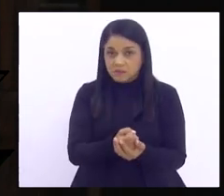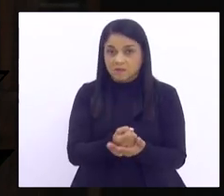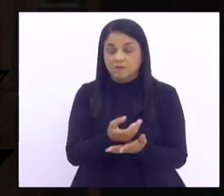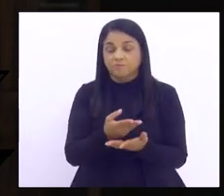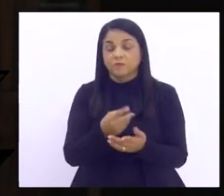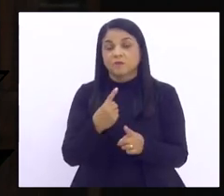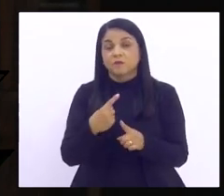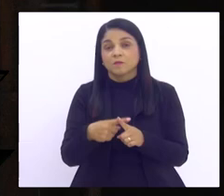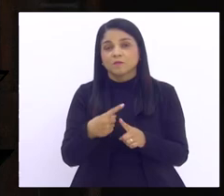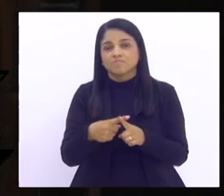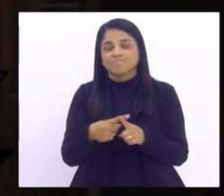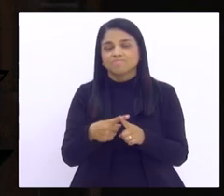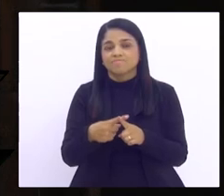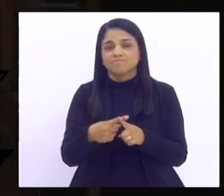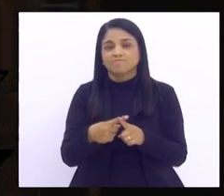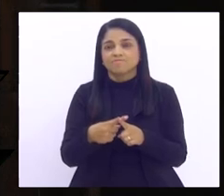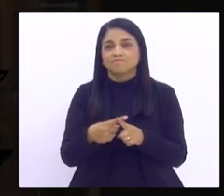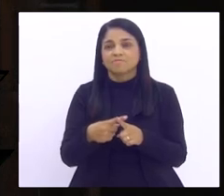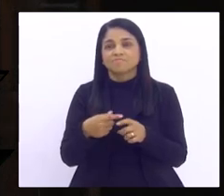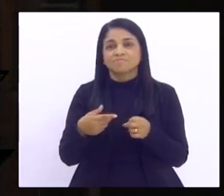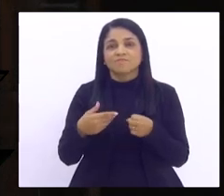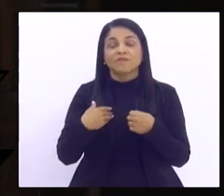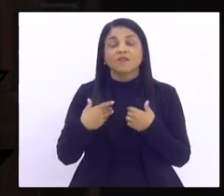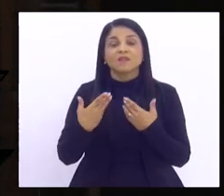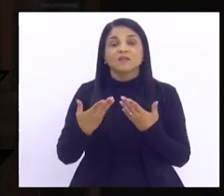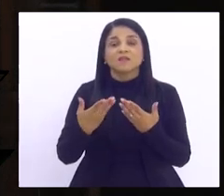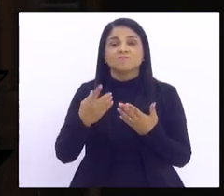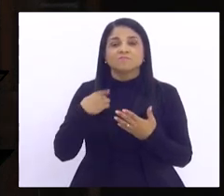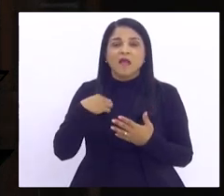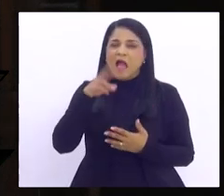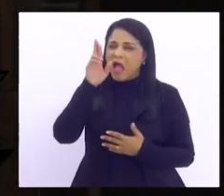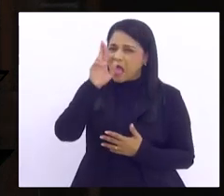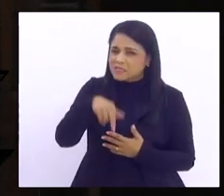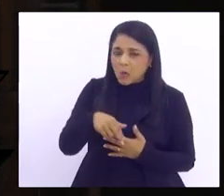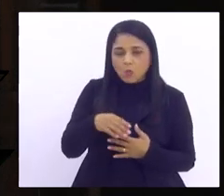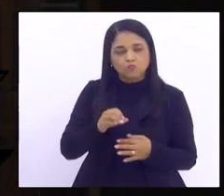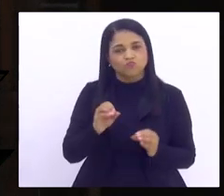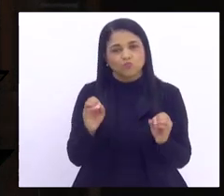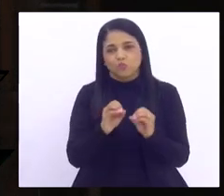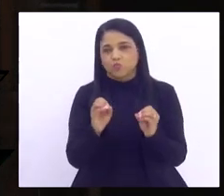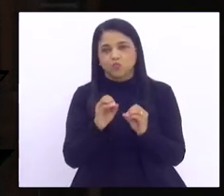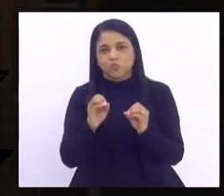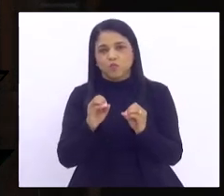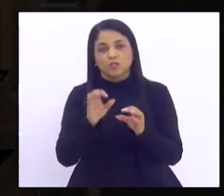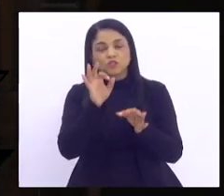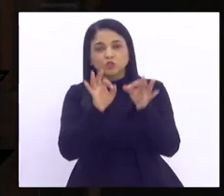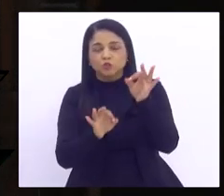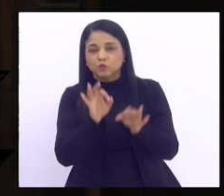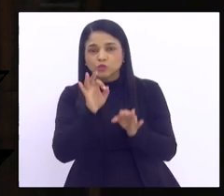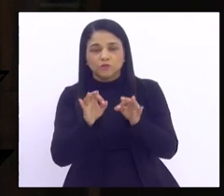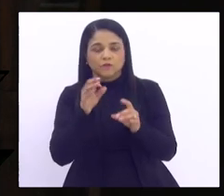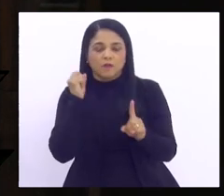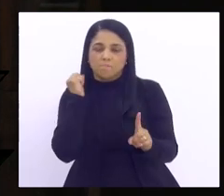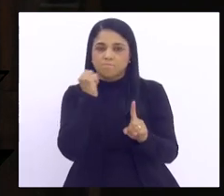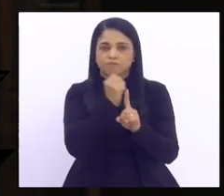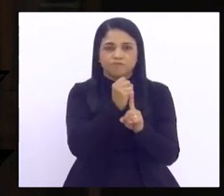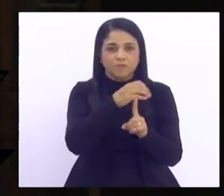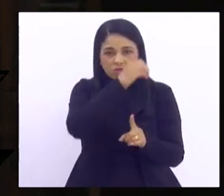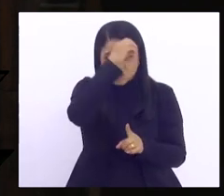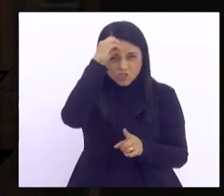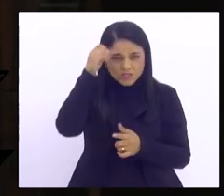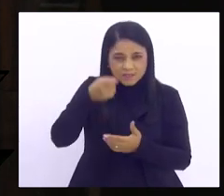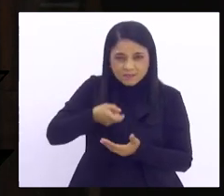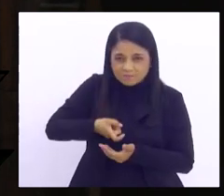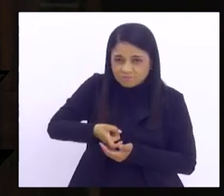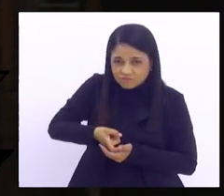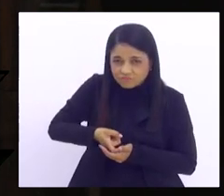por questão de princípio, recordamos que nenhuma razão pode justificar o aborto. O assassinato de uma vítima inocente,